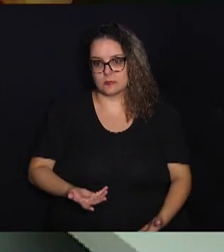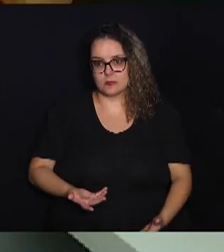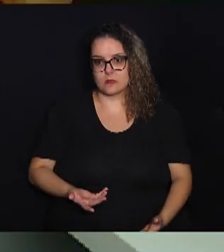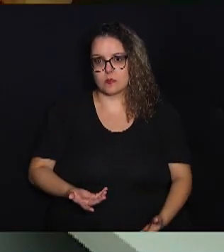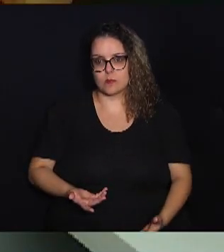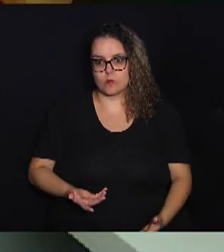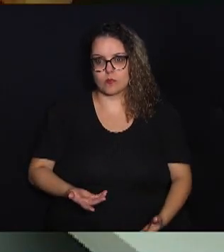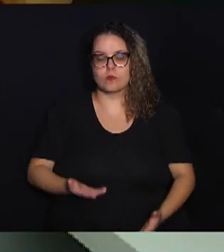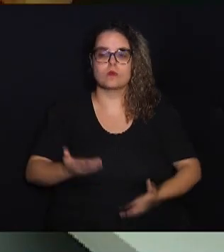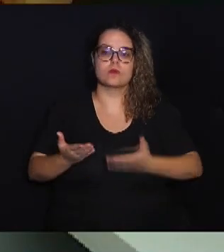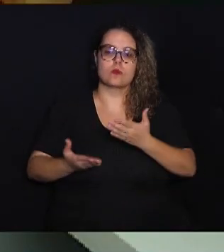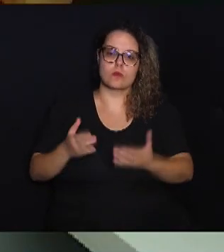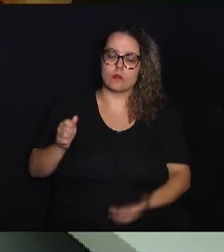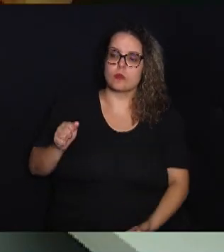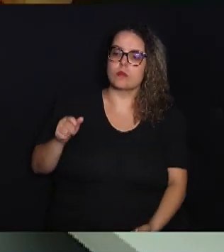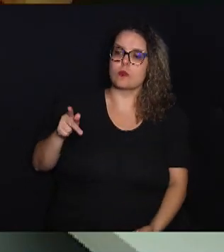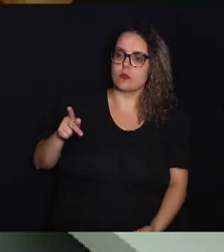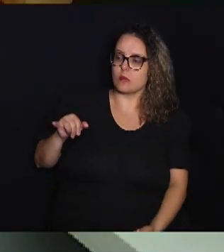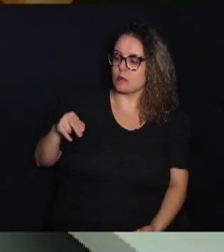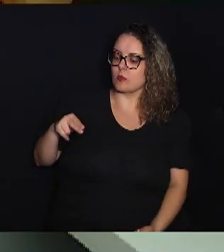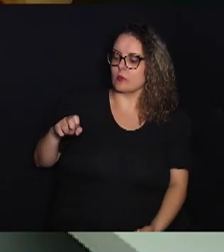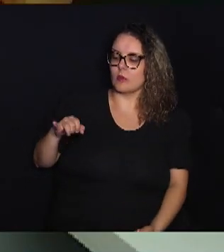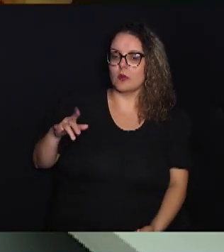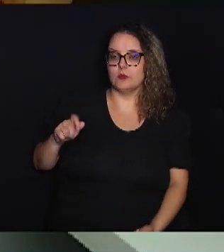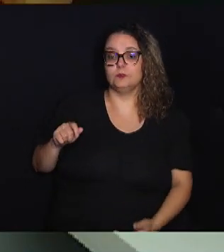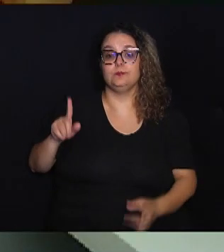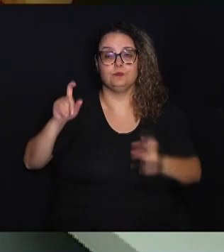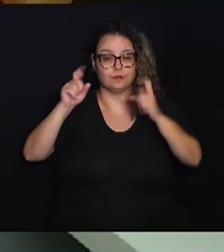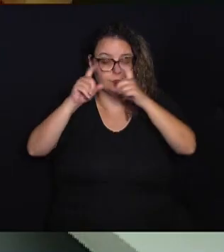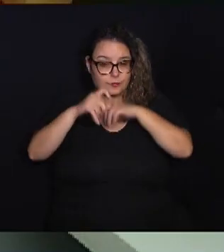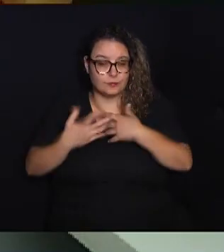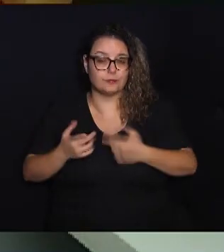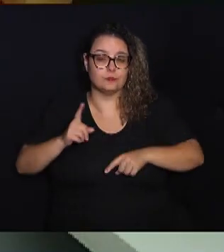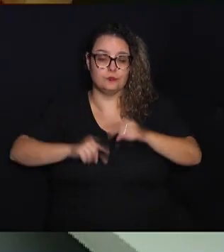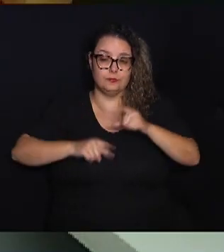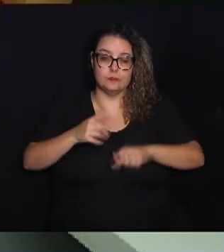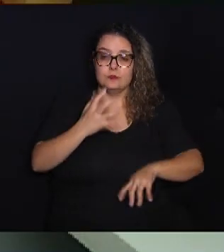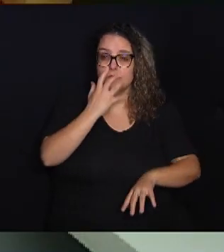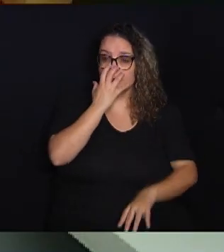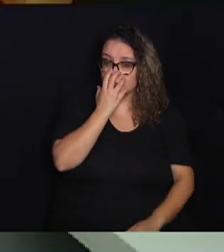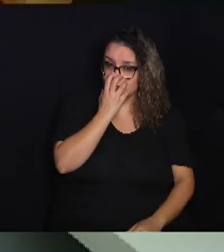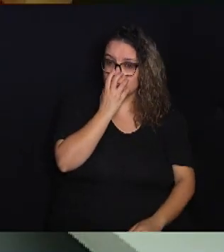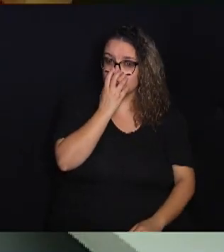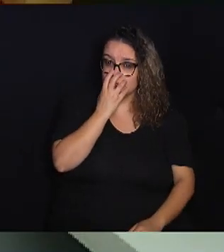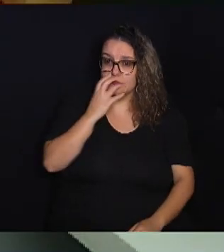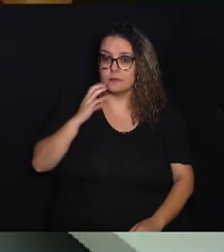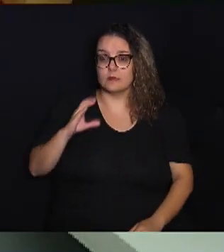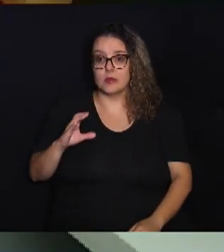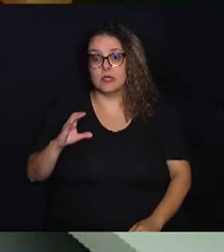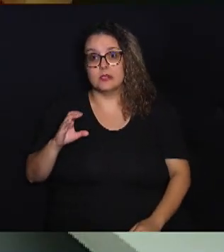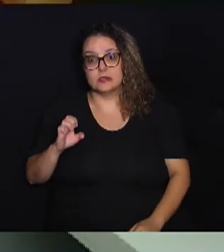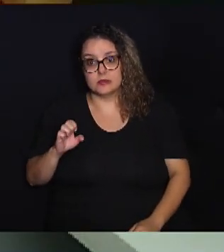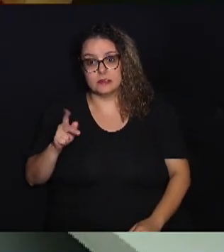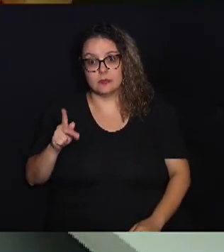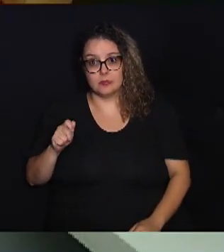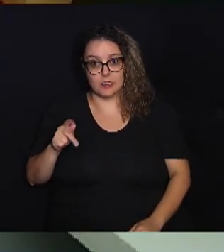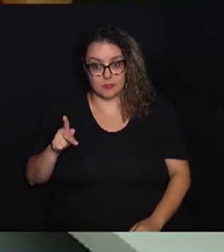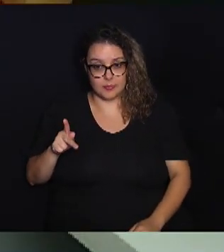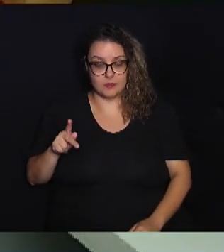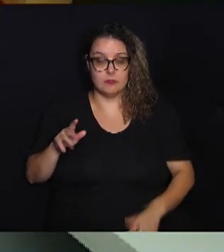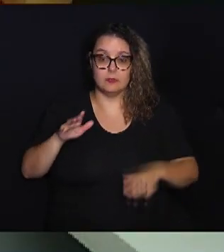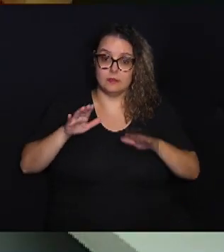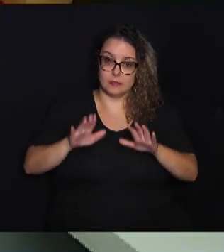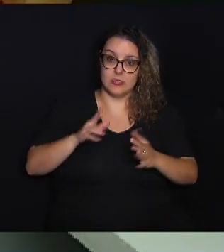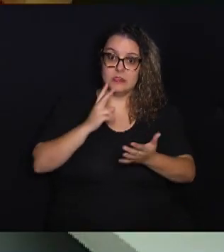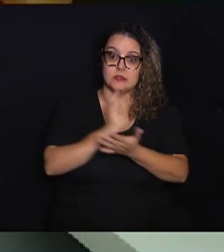o tratamento da apneia é complexo, às vezes envolve um equipamento específico, a gente chama de CPAP, mas